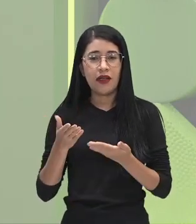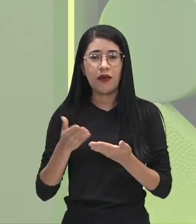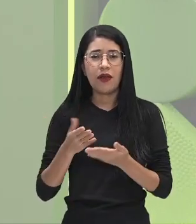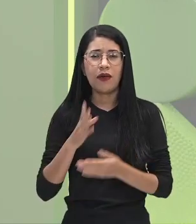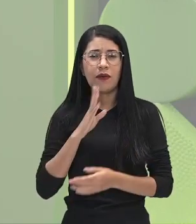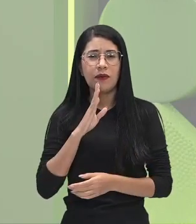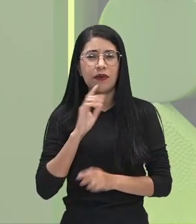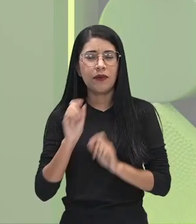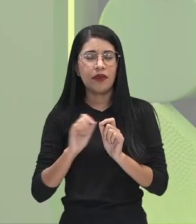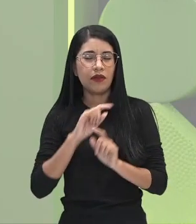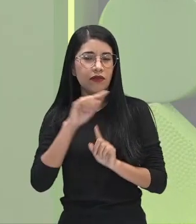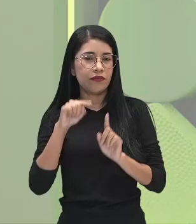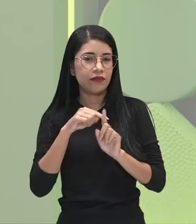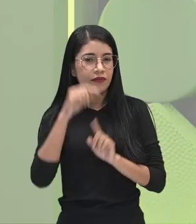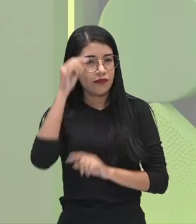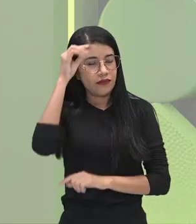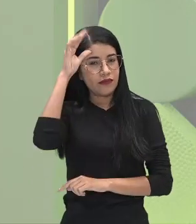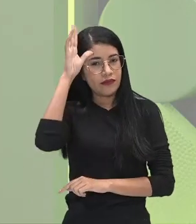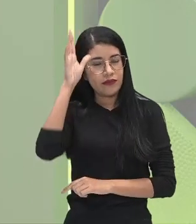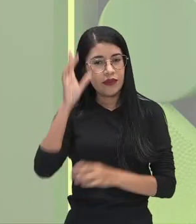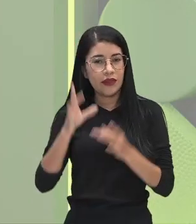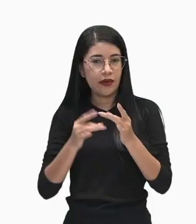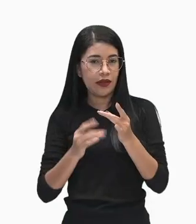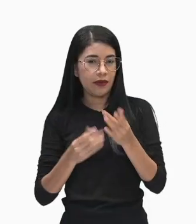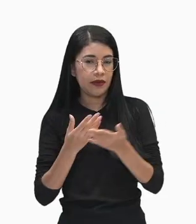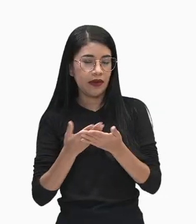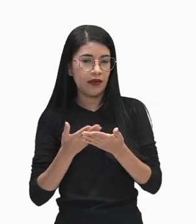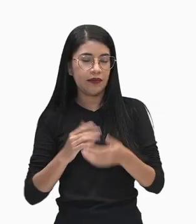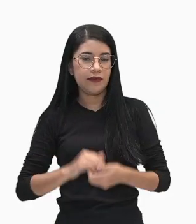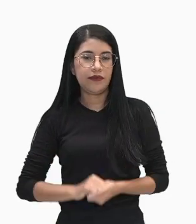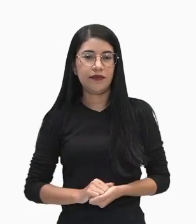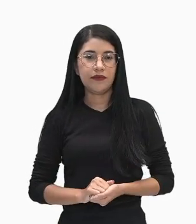o nosso objeto de conhecimento e o detalhamento da aula de hoje.